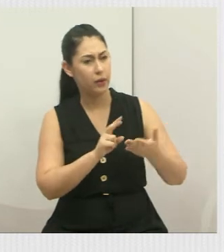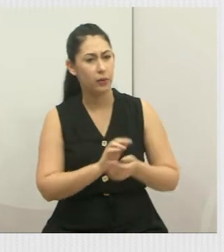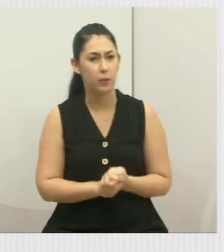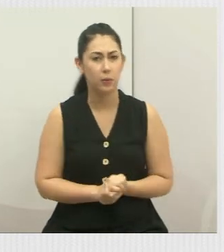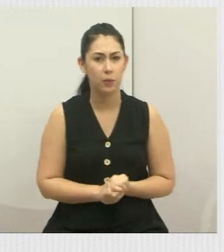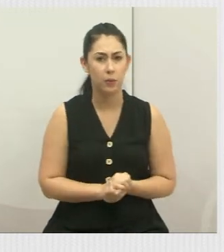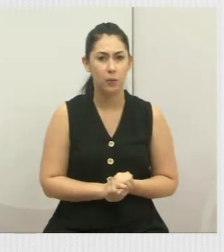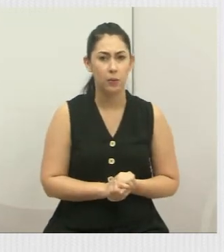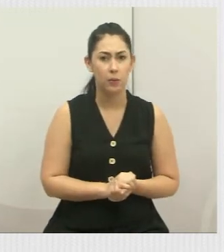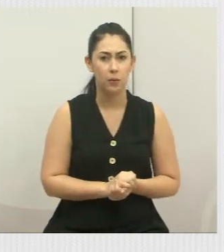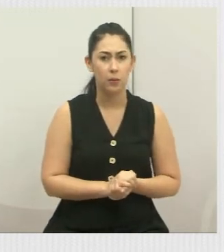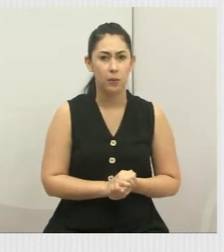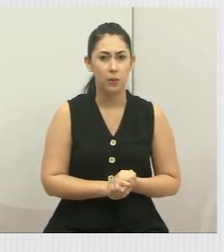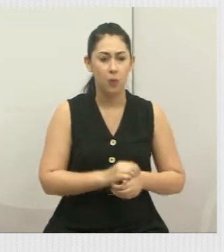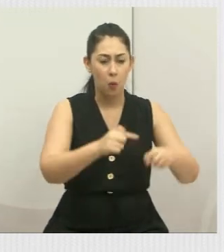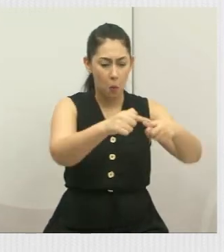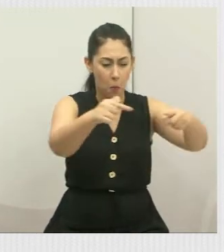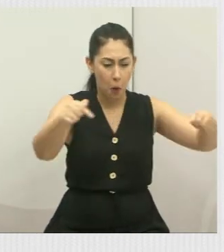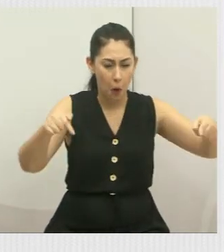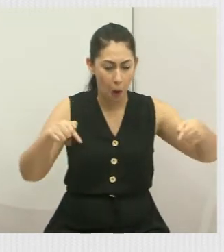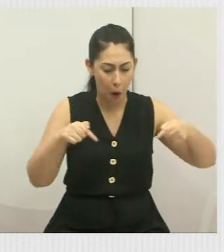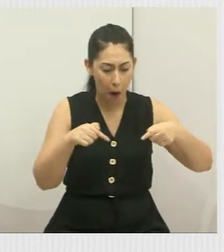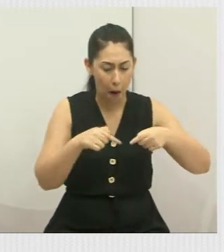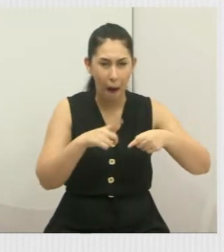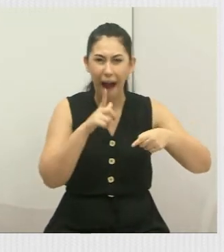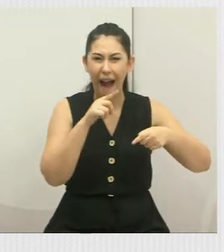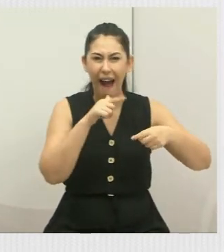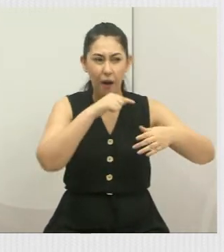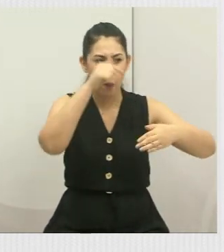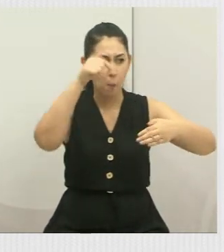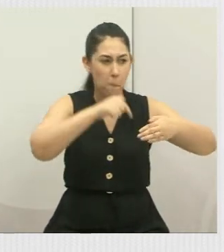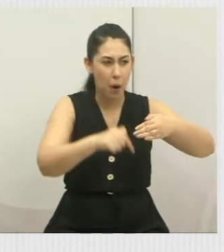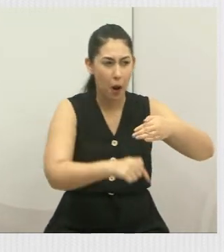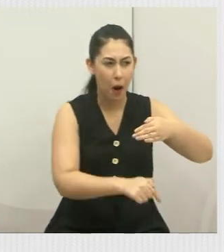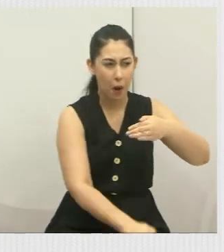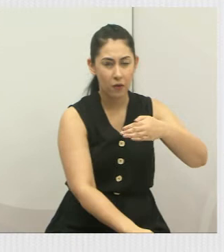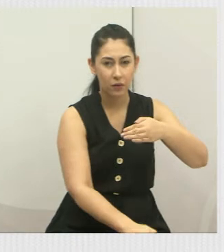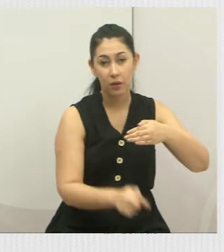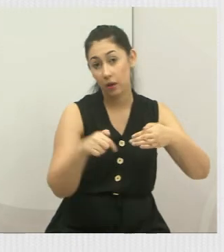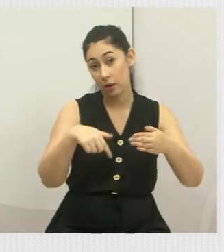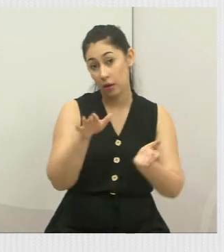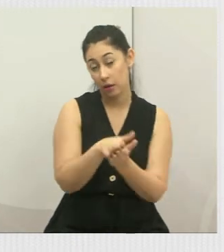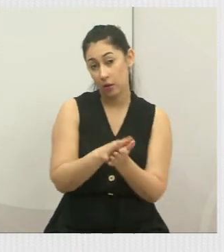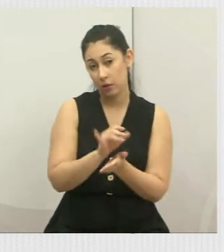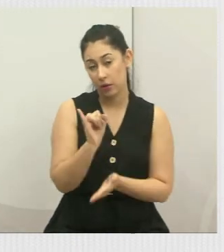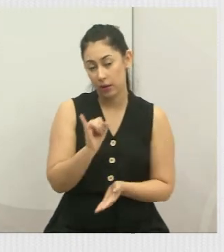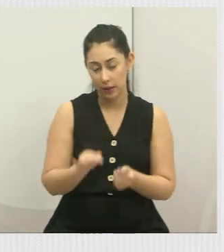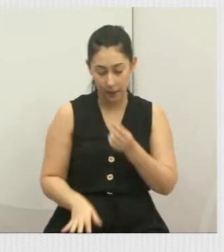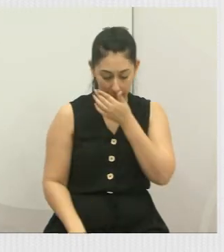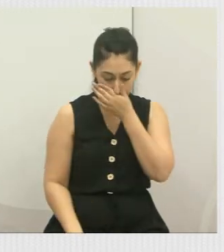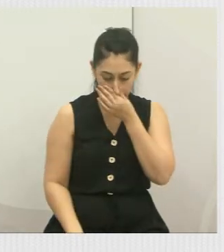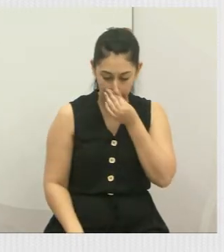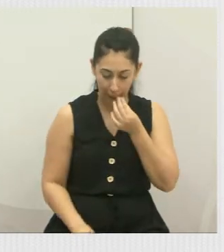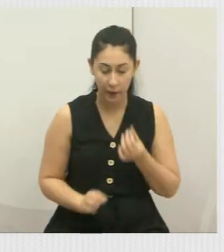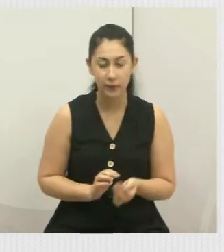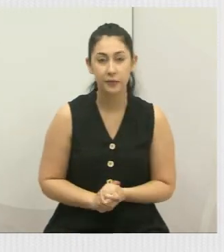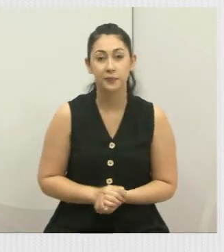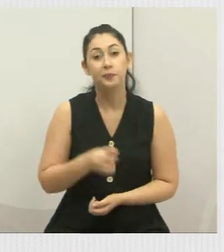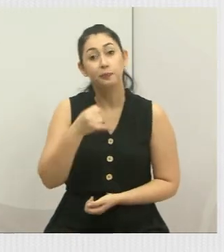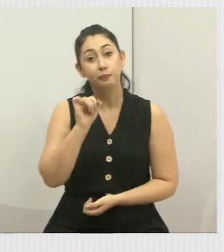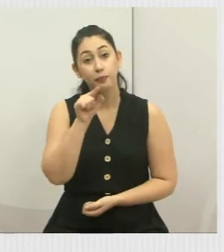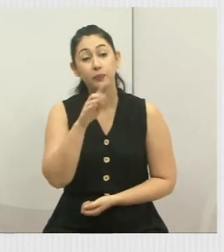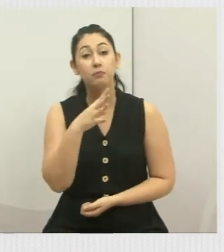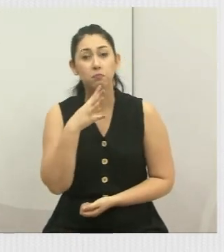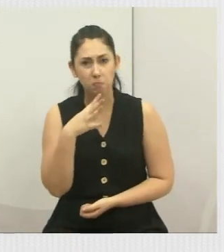poço de água subterrânea do SAAI, aqui em Jacareí. Se você conhece o